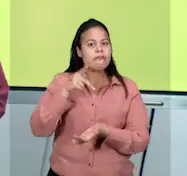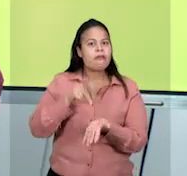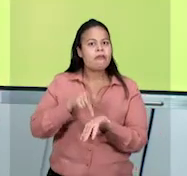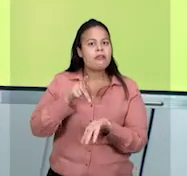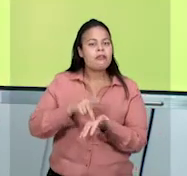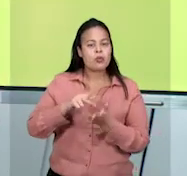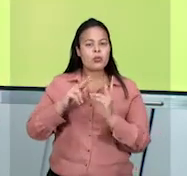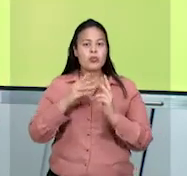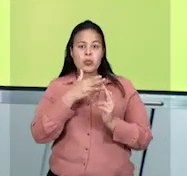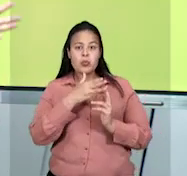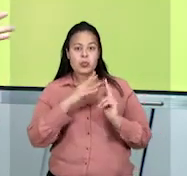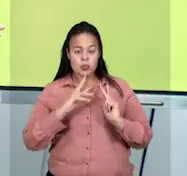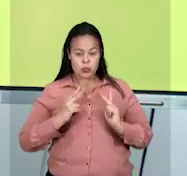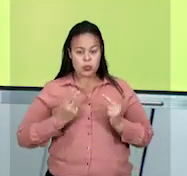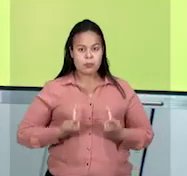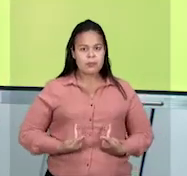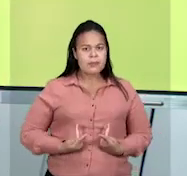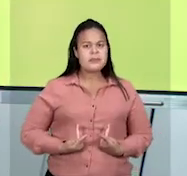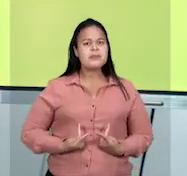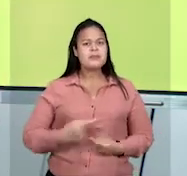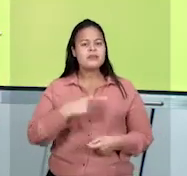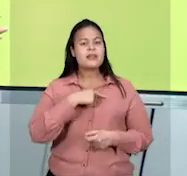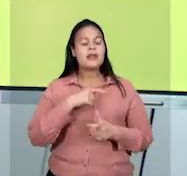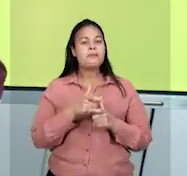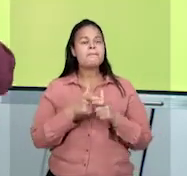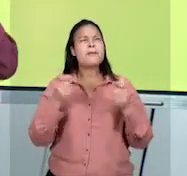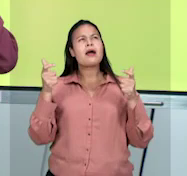homem, e aí nós temos uma ampliação